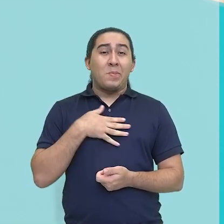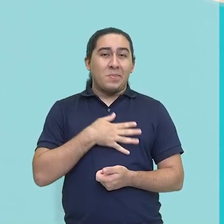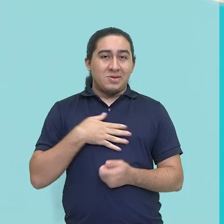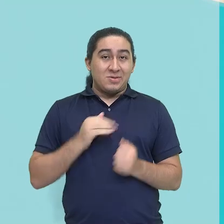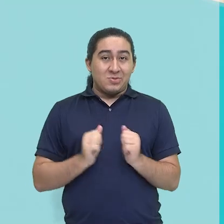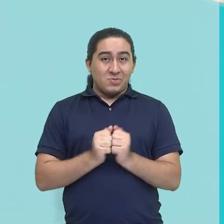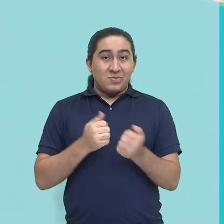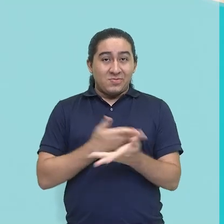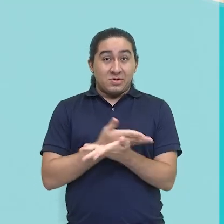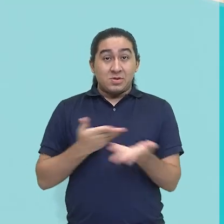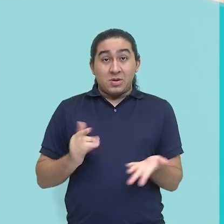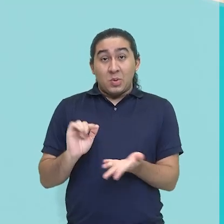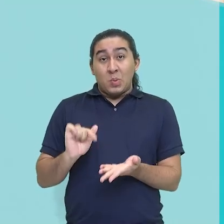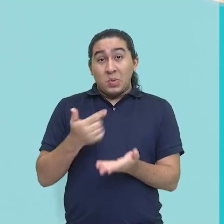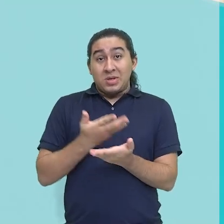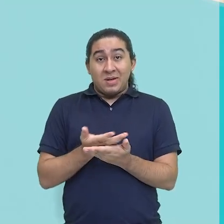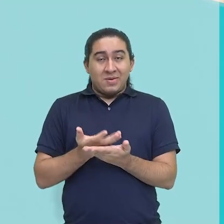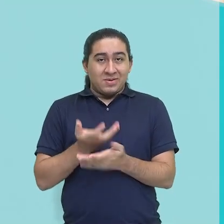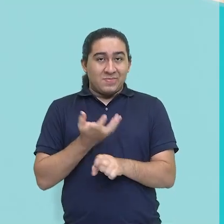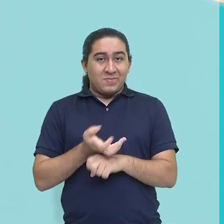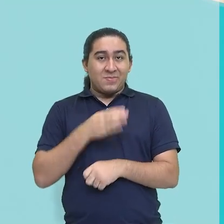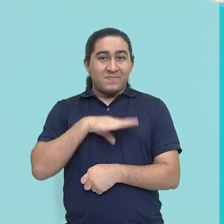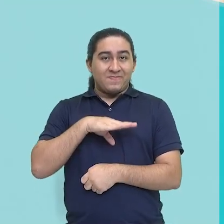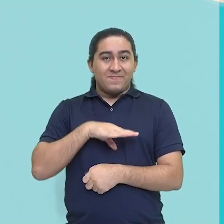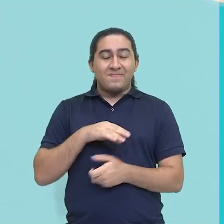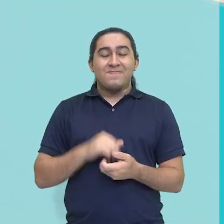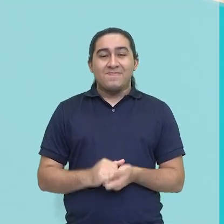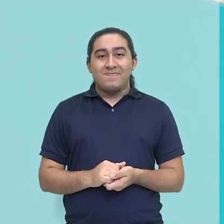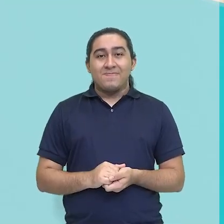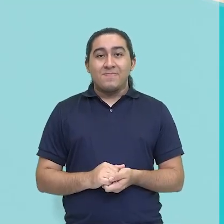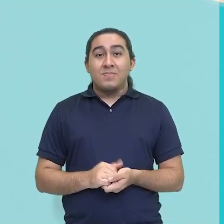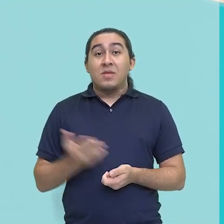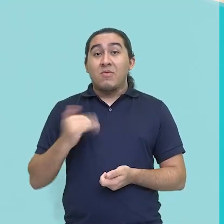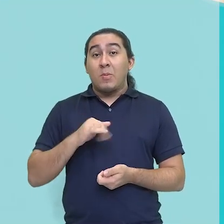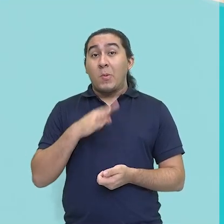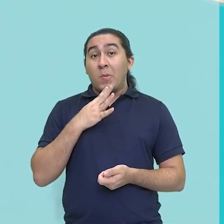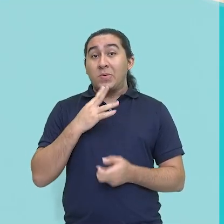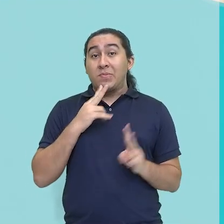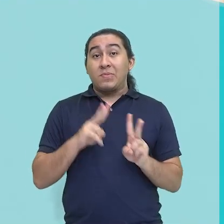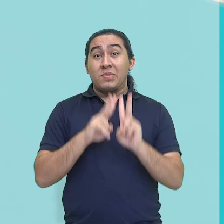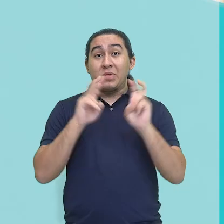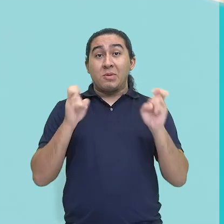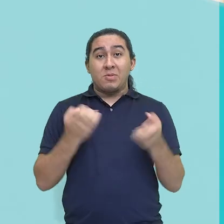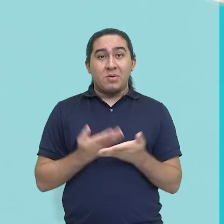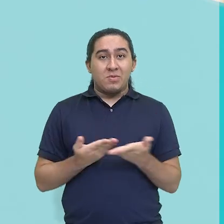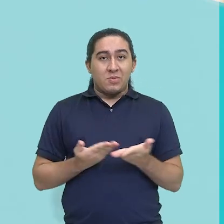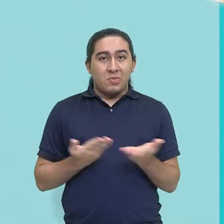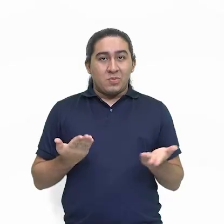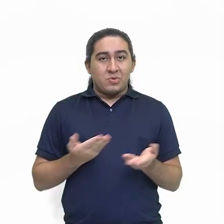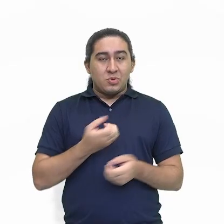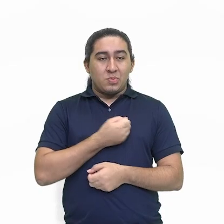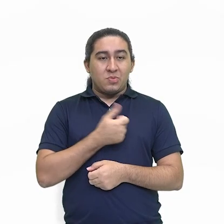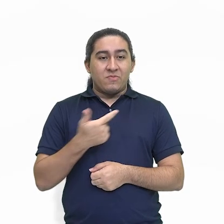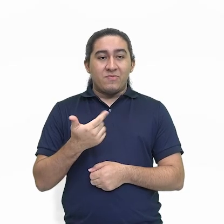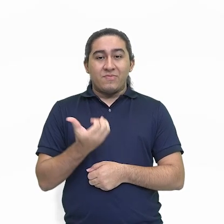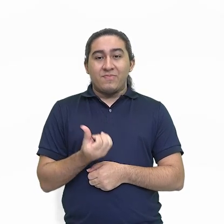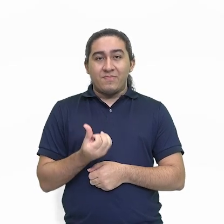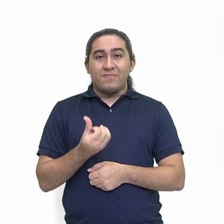aqui com vocês para mais uma aula de língua portuguesa. Vamos conhecer o objeto de conhecimento da aula